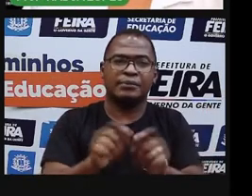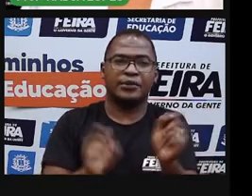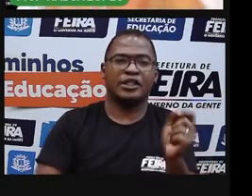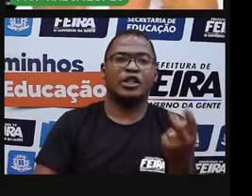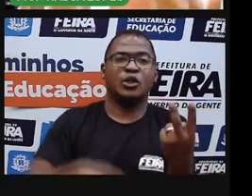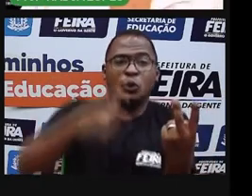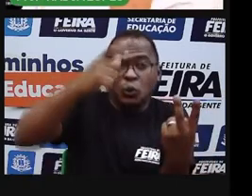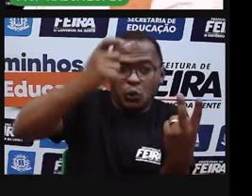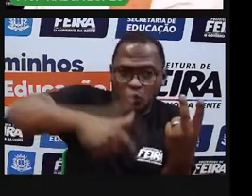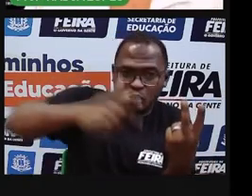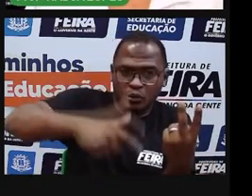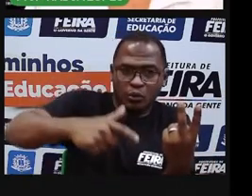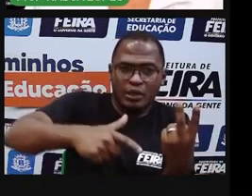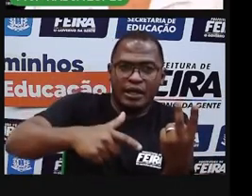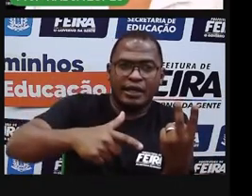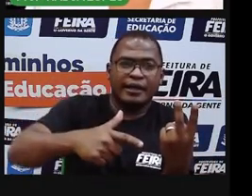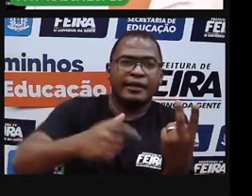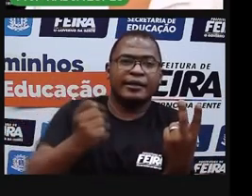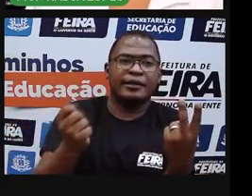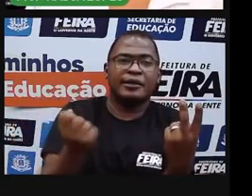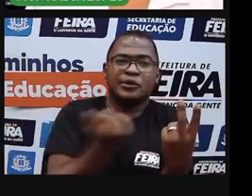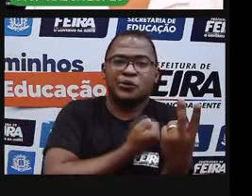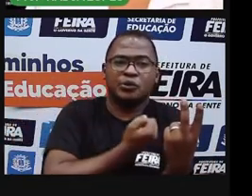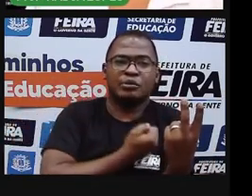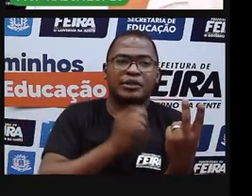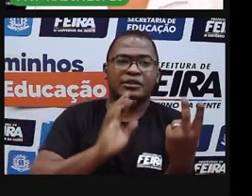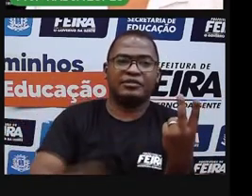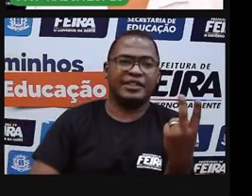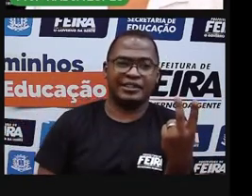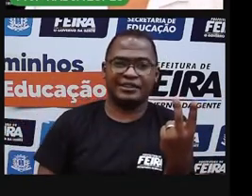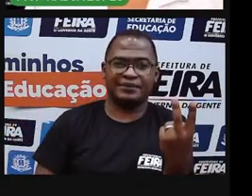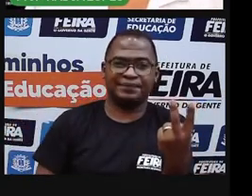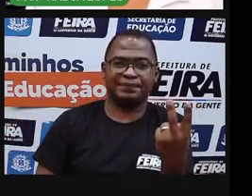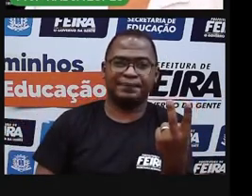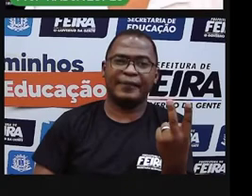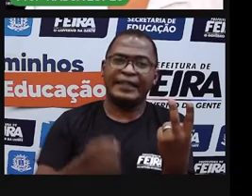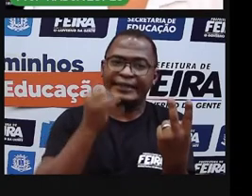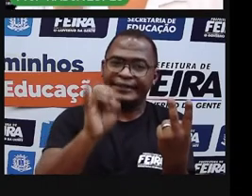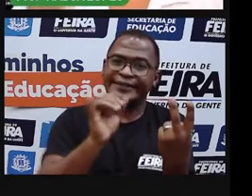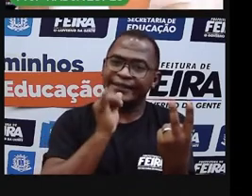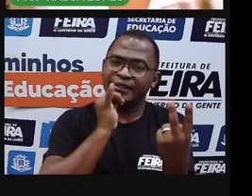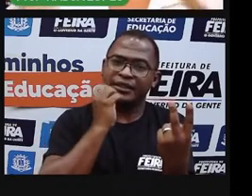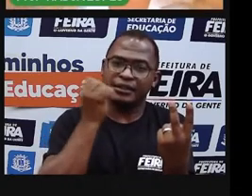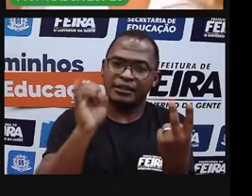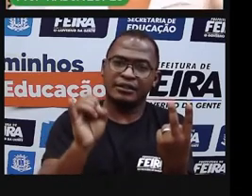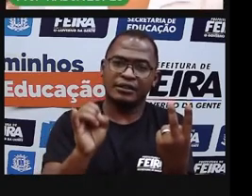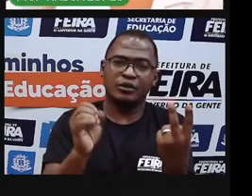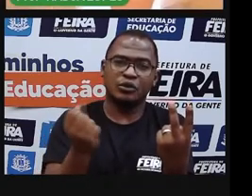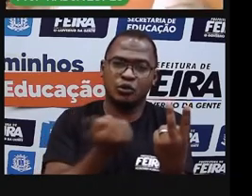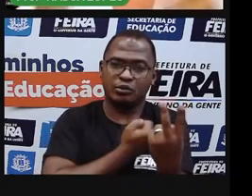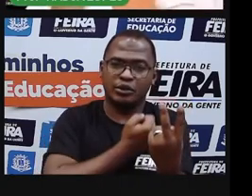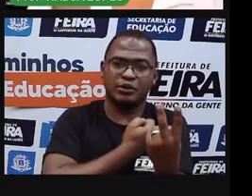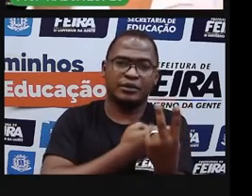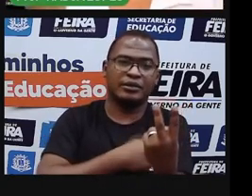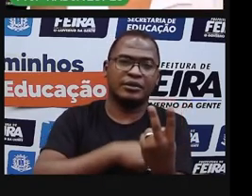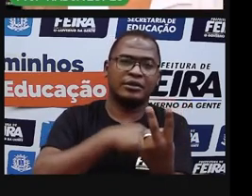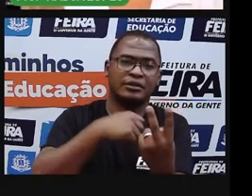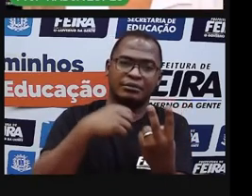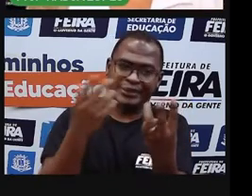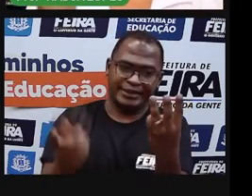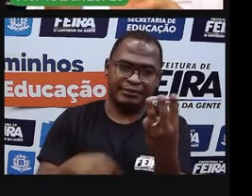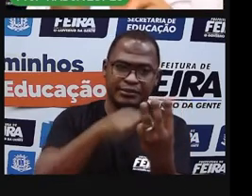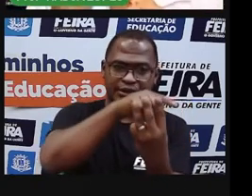vão representar uma quantidade depender do posicionamento está 15 por exemplo eu tiver um número com três